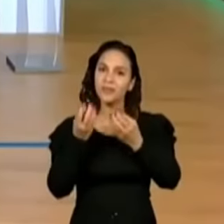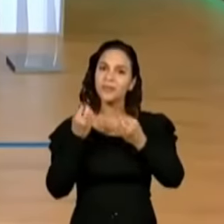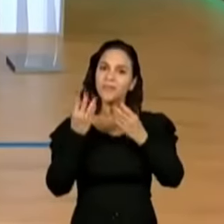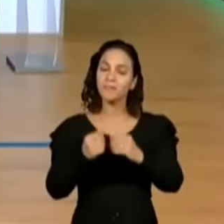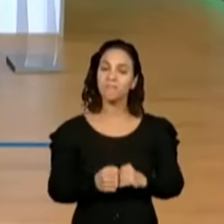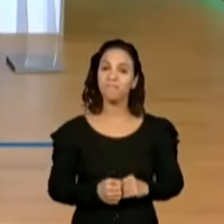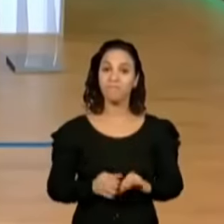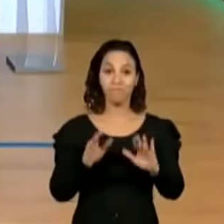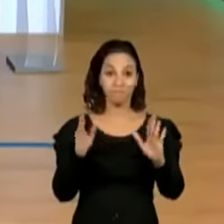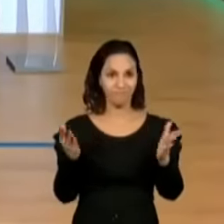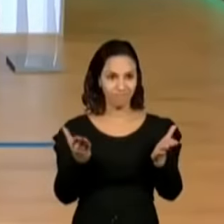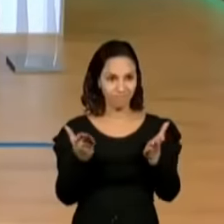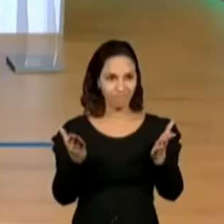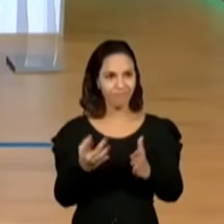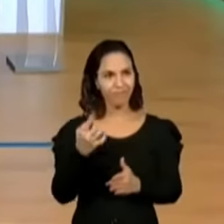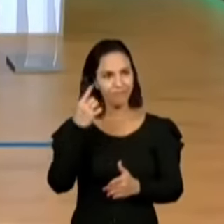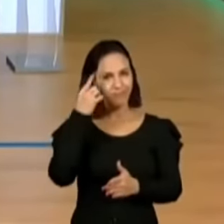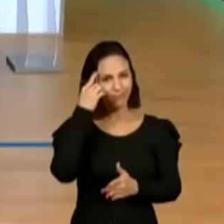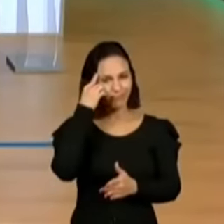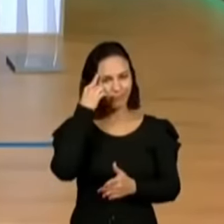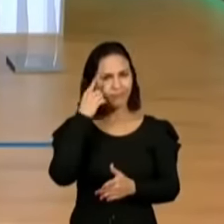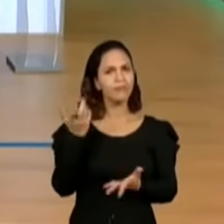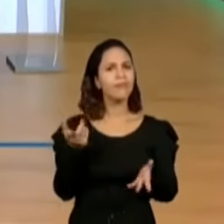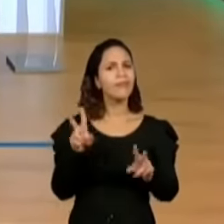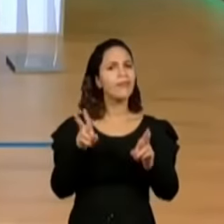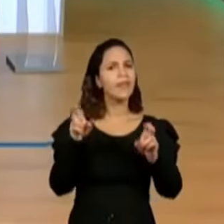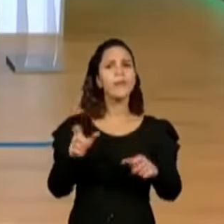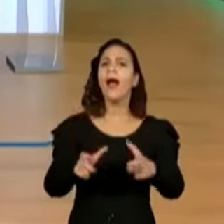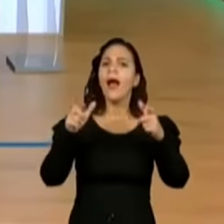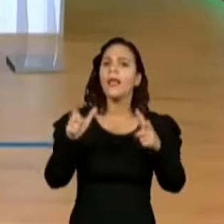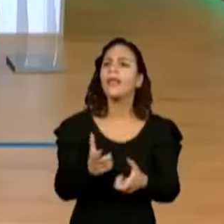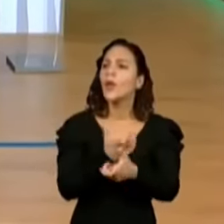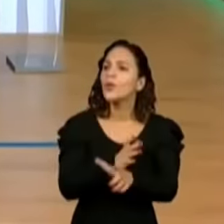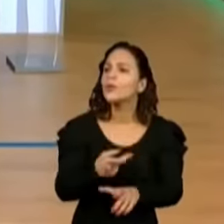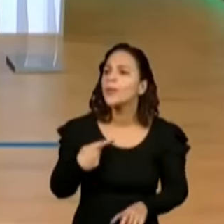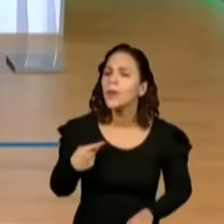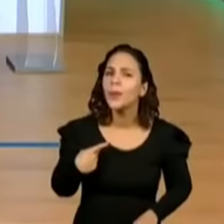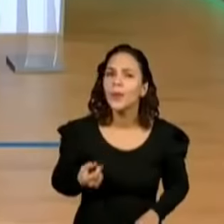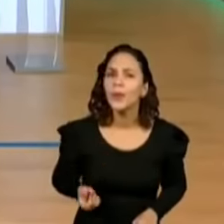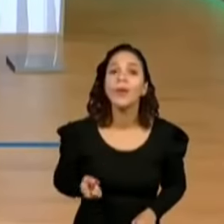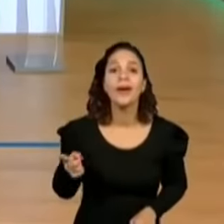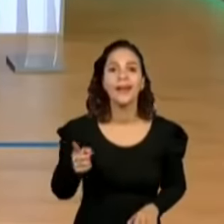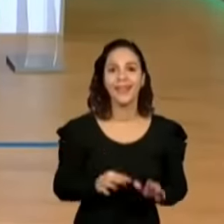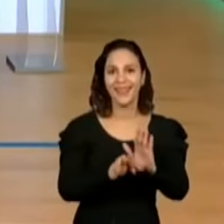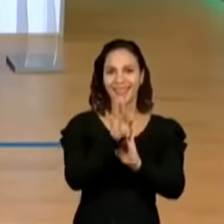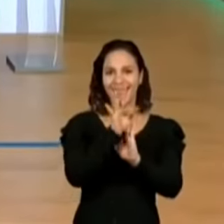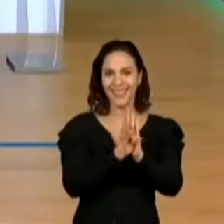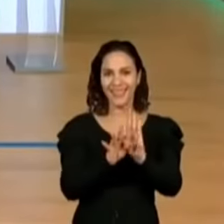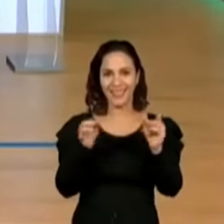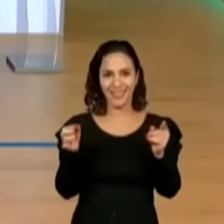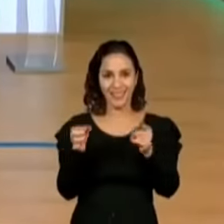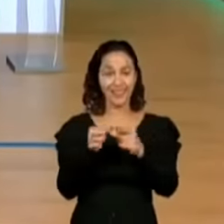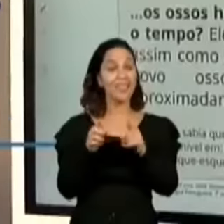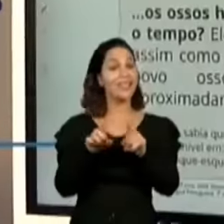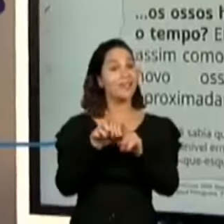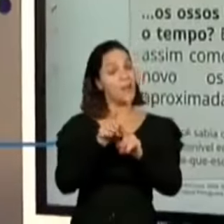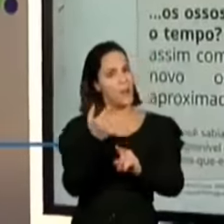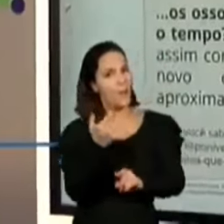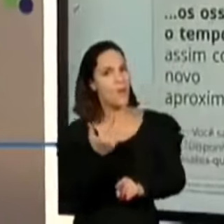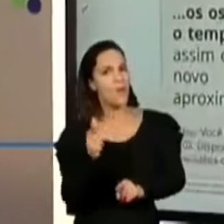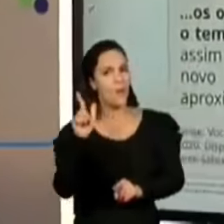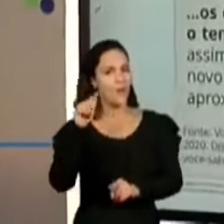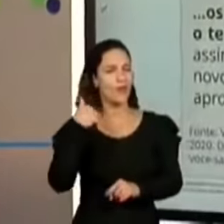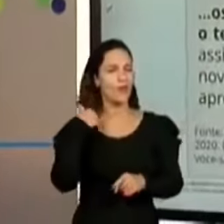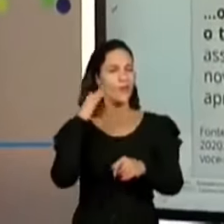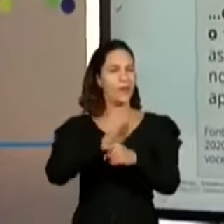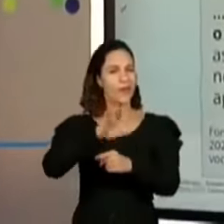de atividade com esse tema, Progenô, Cadê Meus Ossos? Ela está baseada nesse texto e em um outro texto que eu vou recordar